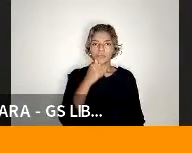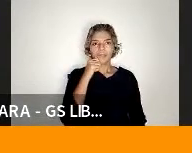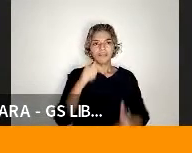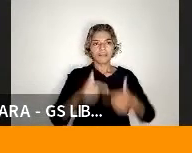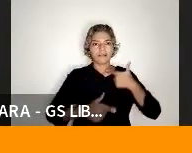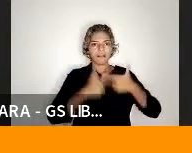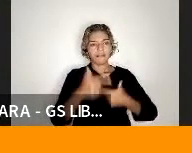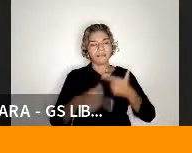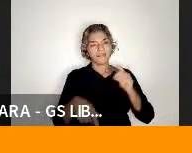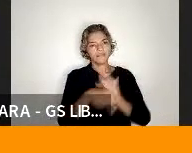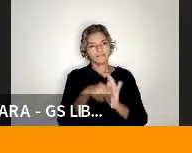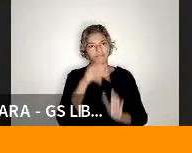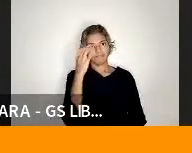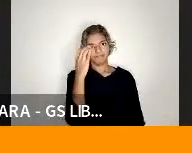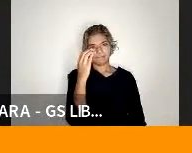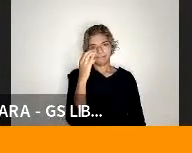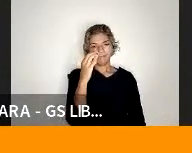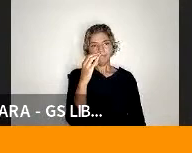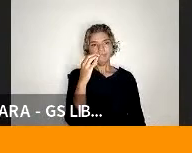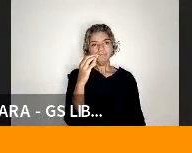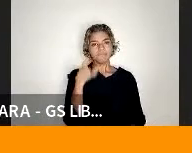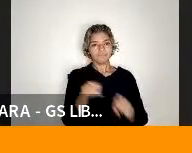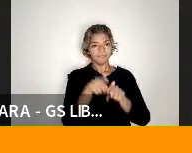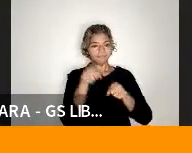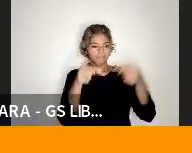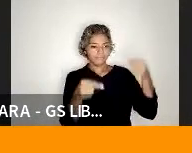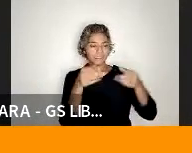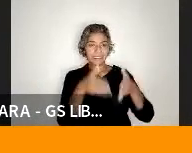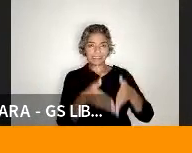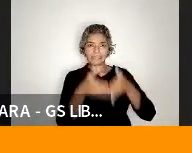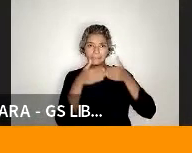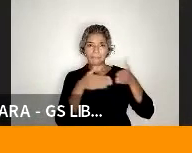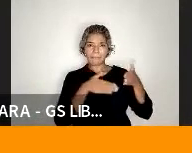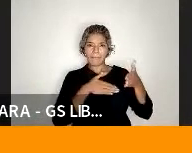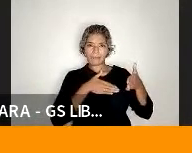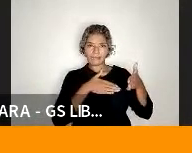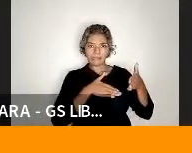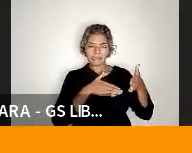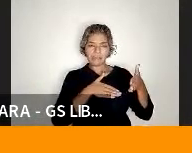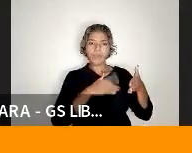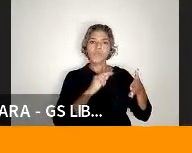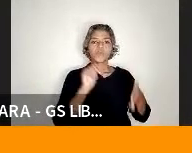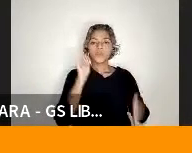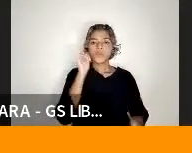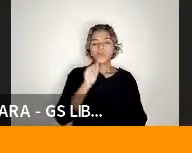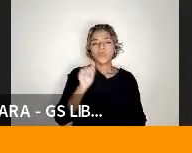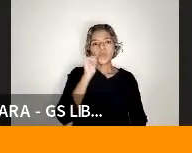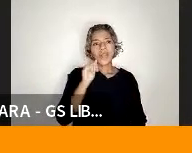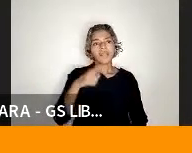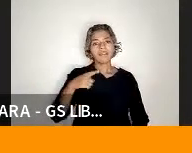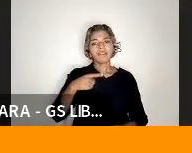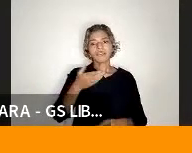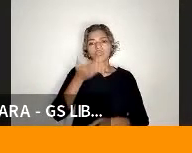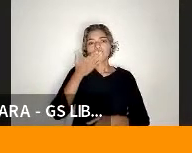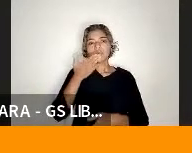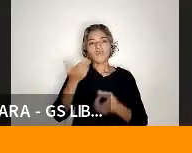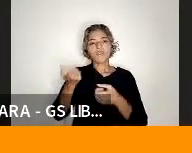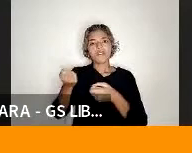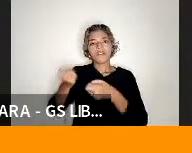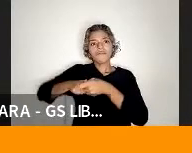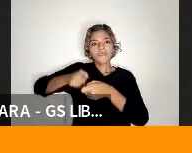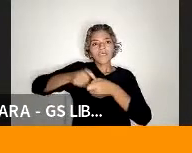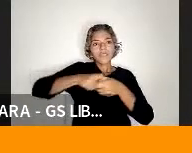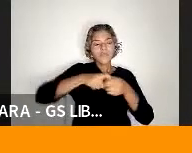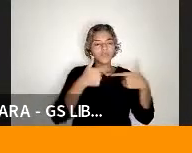Assim, discutir licença maternidade, né, para mulheres com diferentes vínculos empregatícios aqui